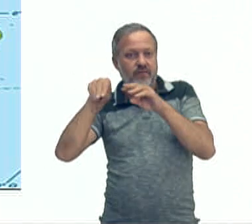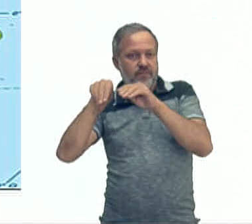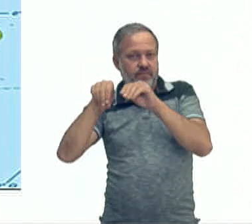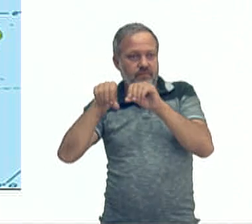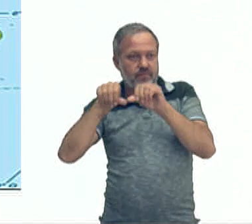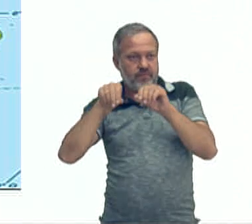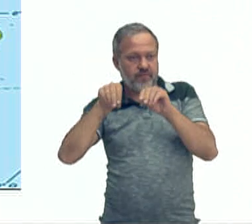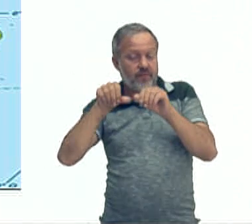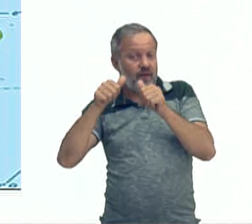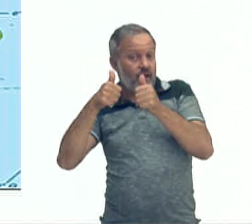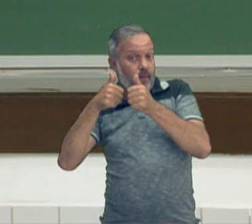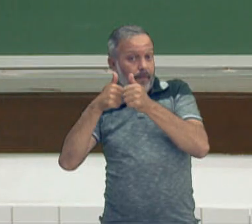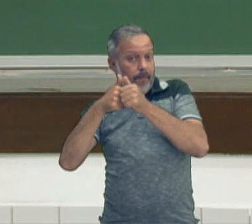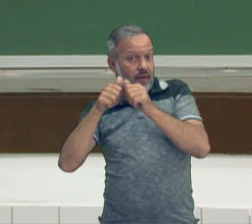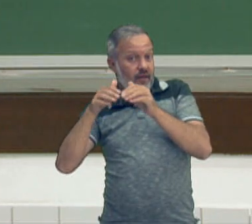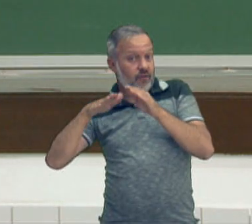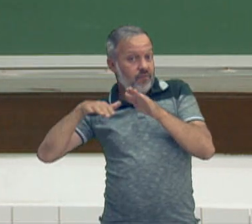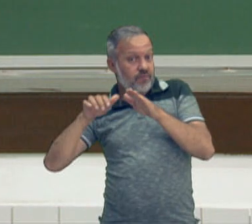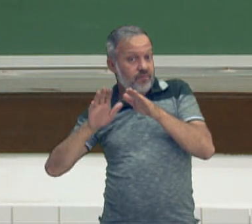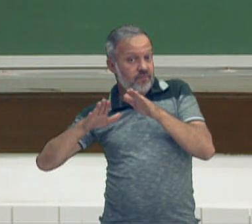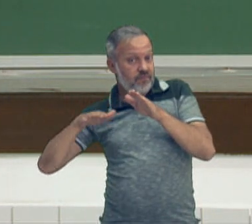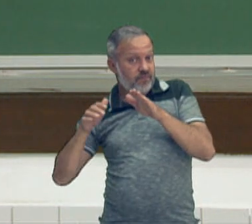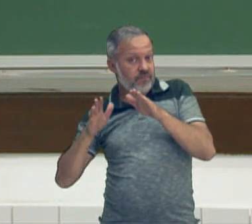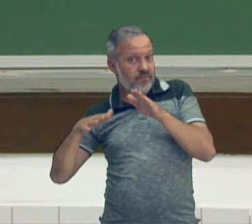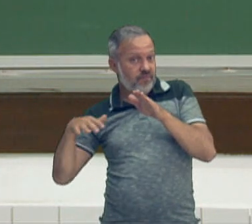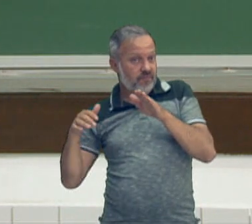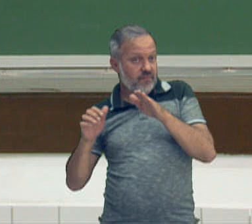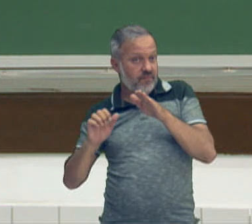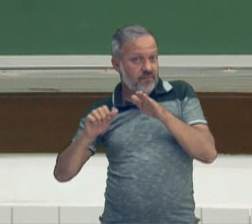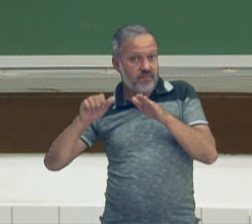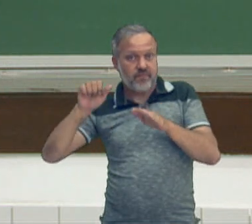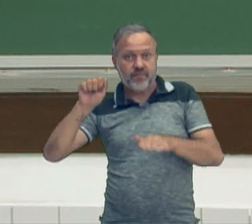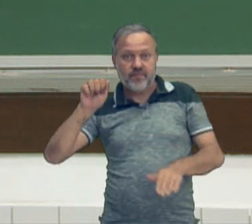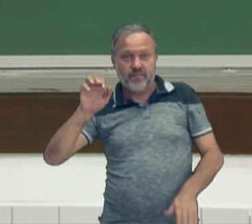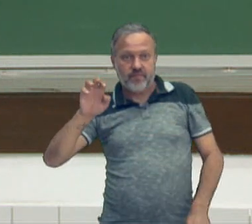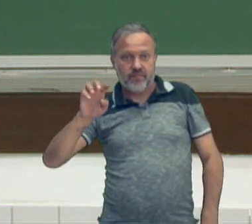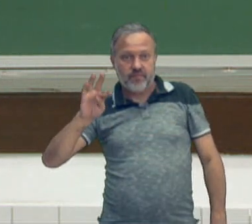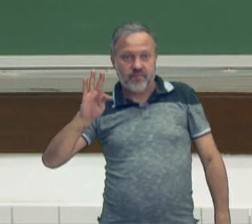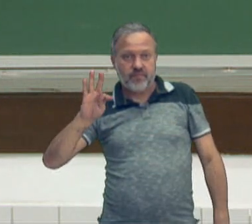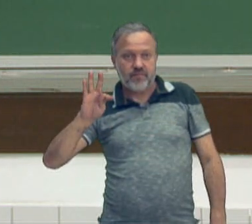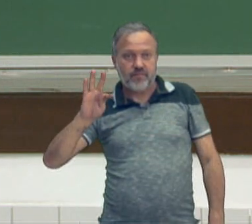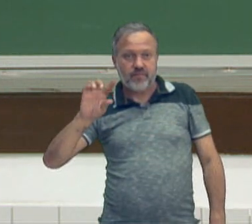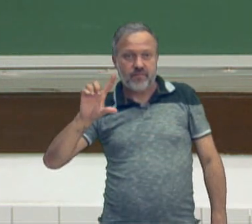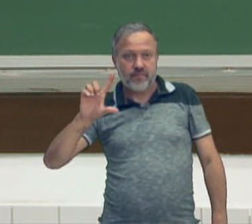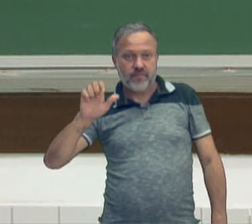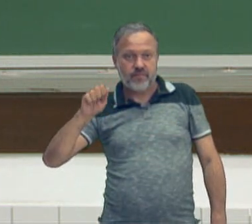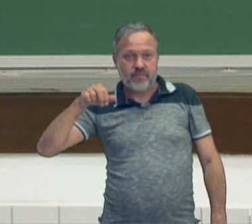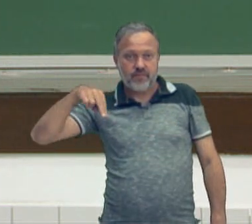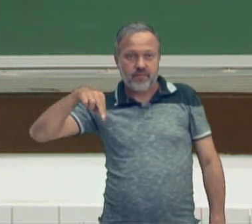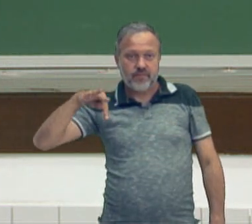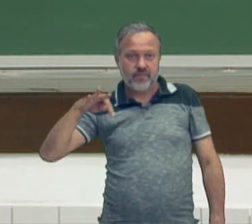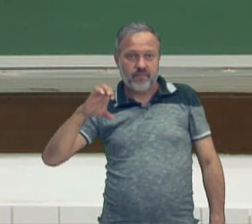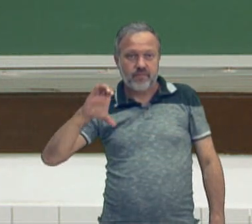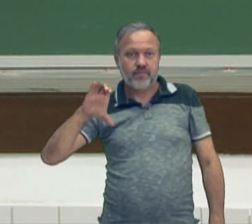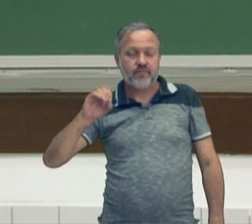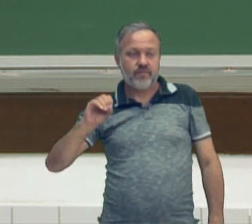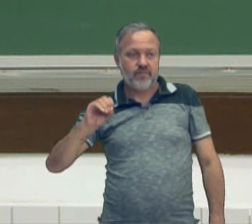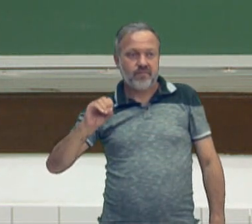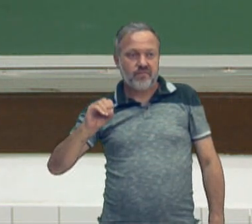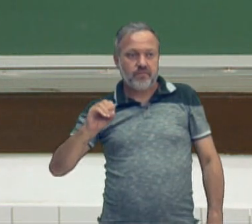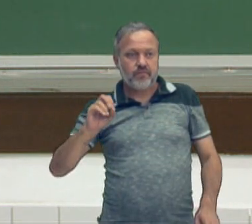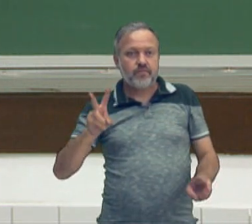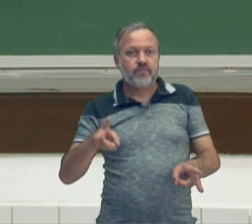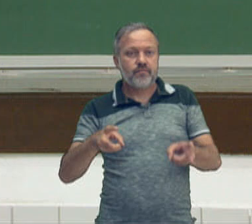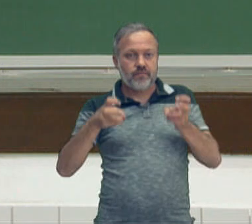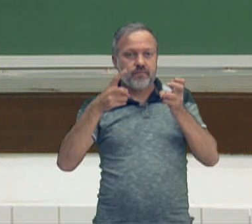Oceano Atlântico, né, você tem aí uma relação de relevo um pouco menor. Beleza? Repare mais uma coisinha